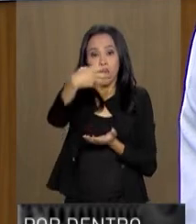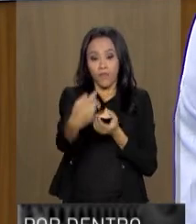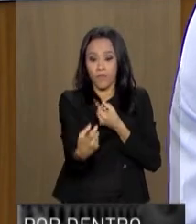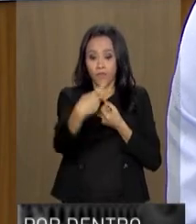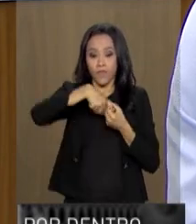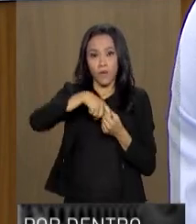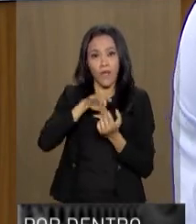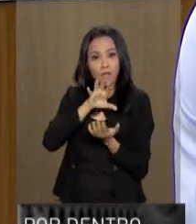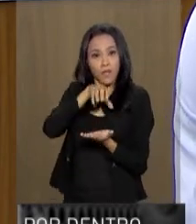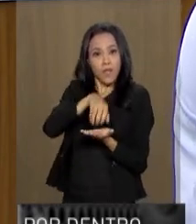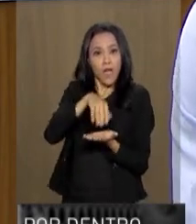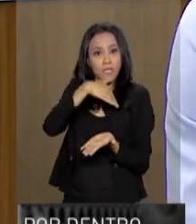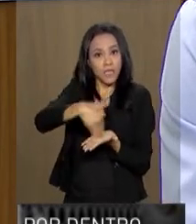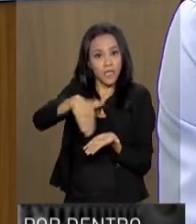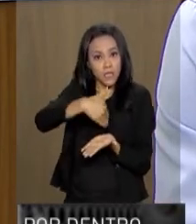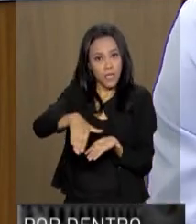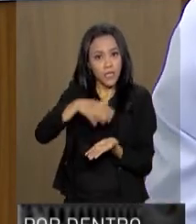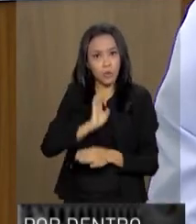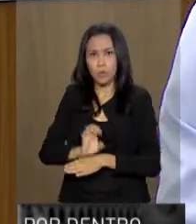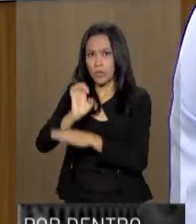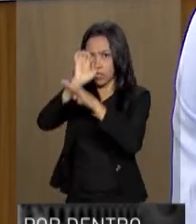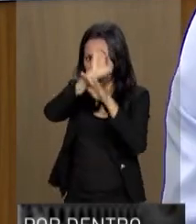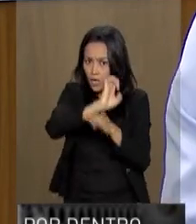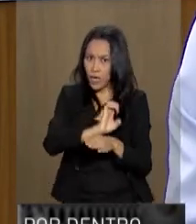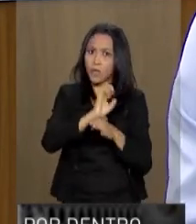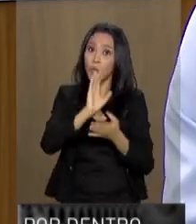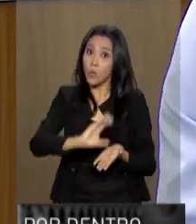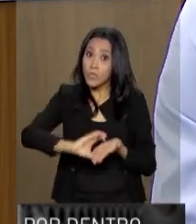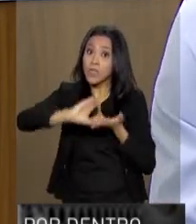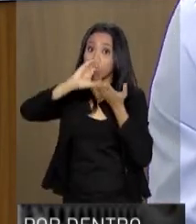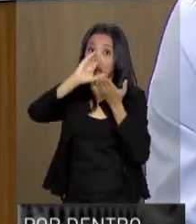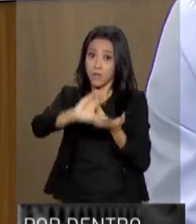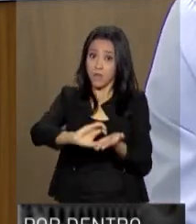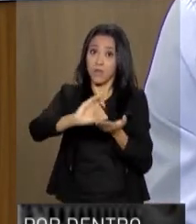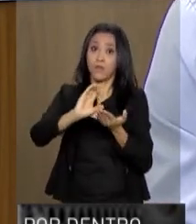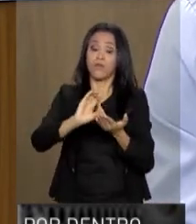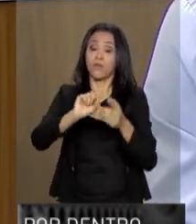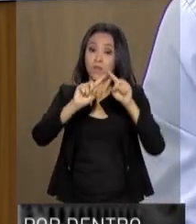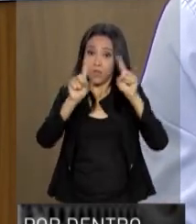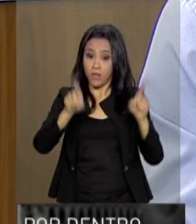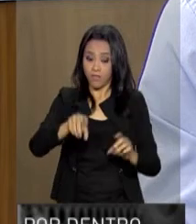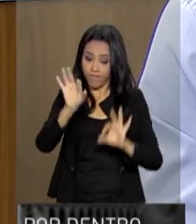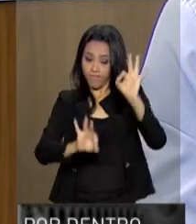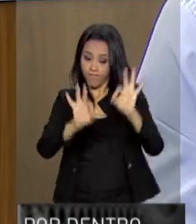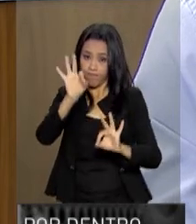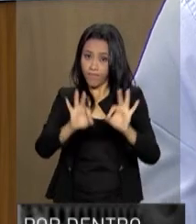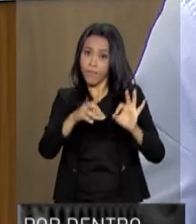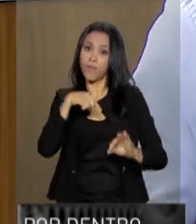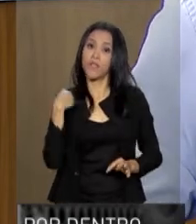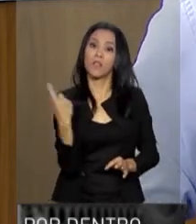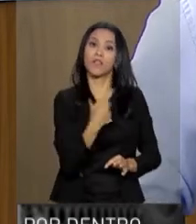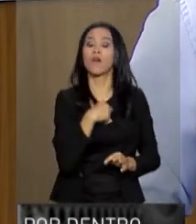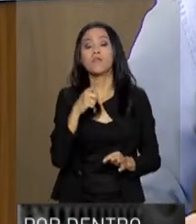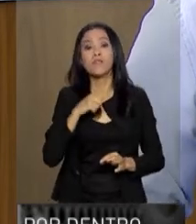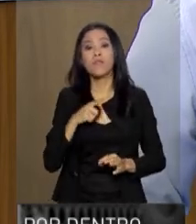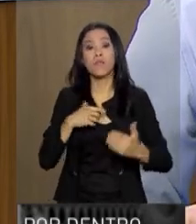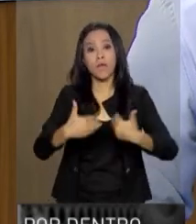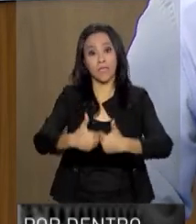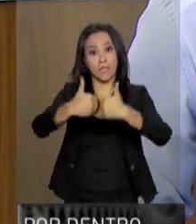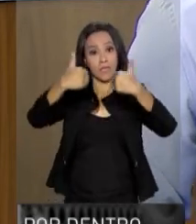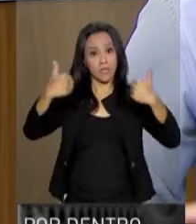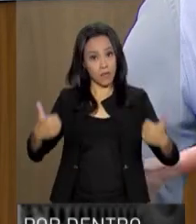juventude municipais e estaduais conselhos e planos para que nós possamos ter uma divisão de